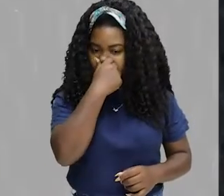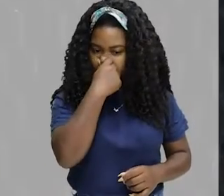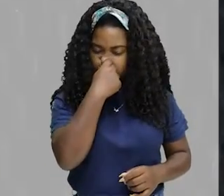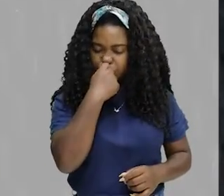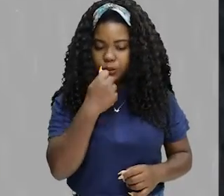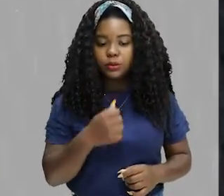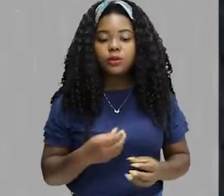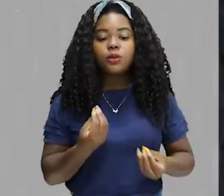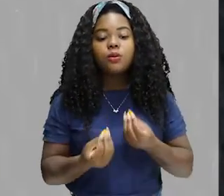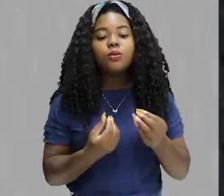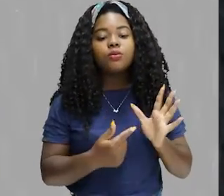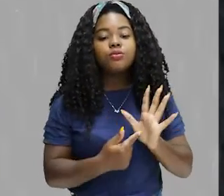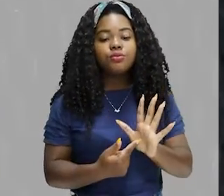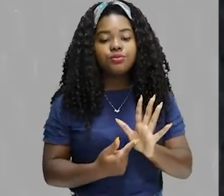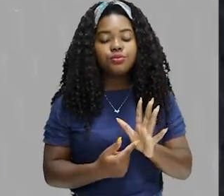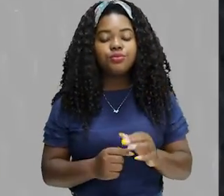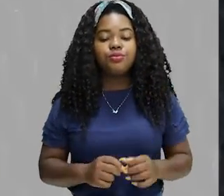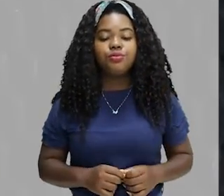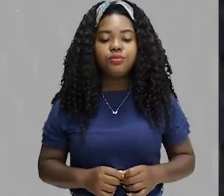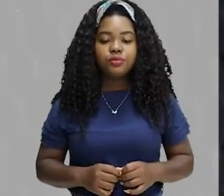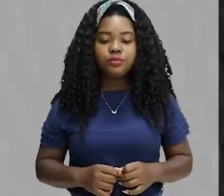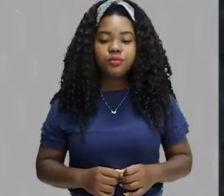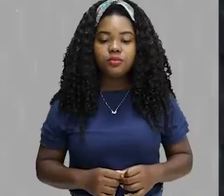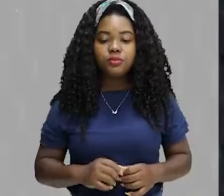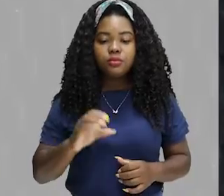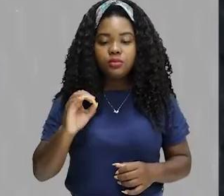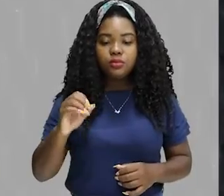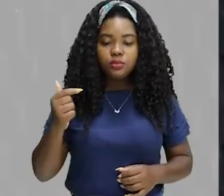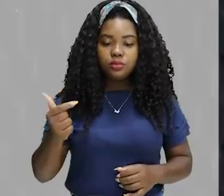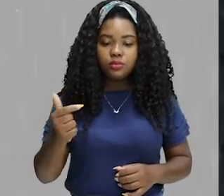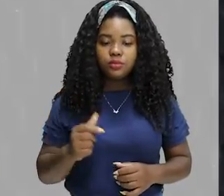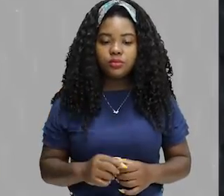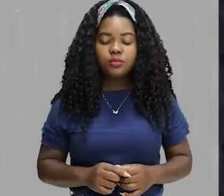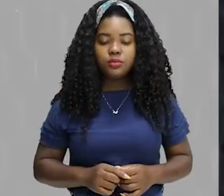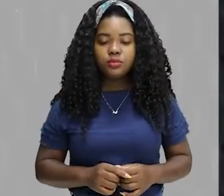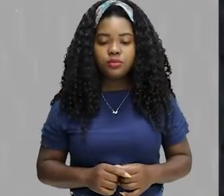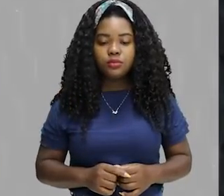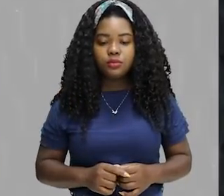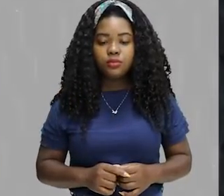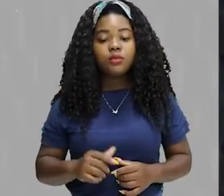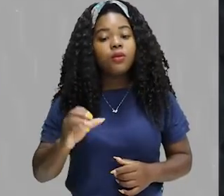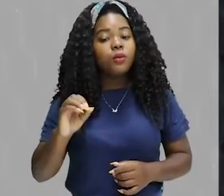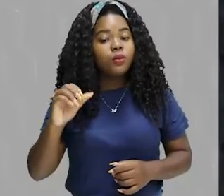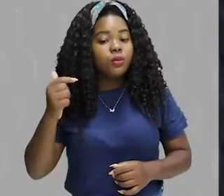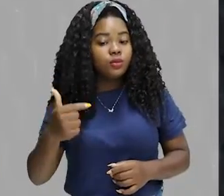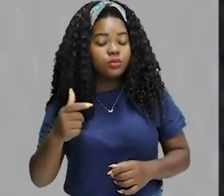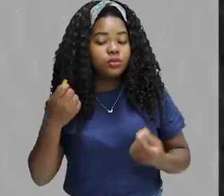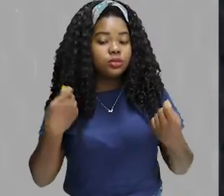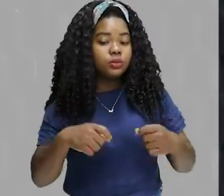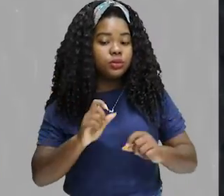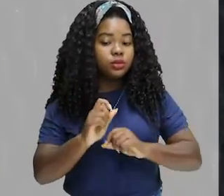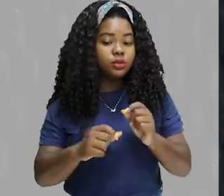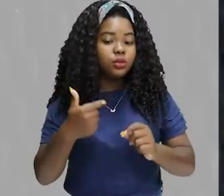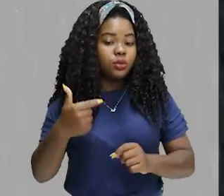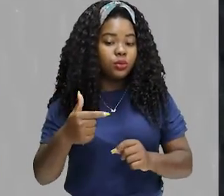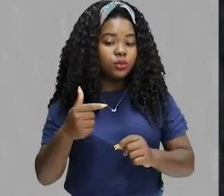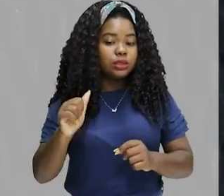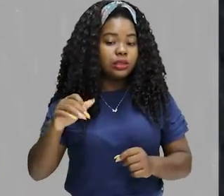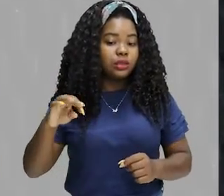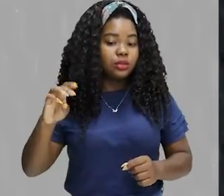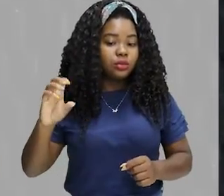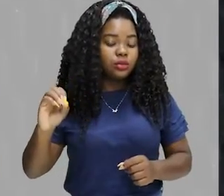aparece o oxigênio no lado dos reagentes? O2. O O2, naturalmente, 2 átomos de